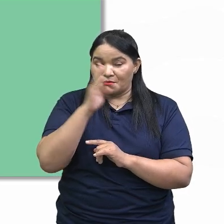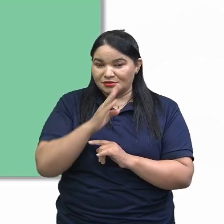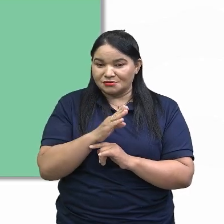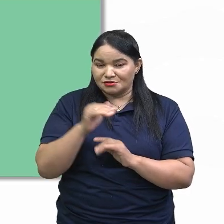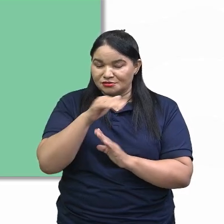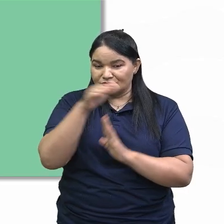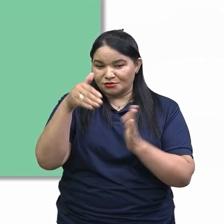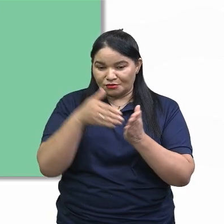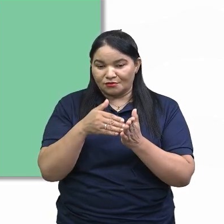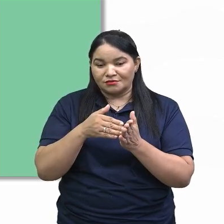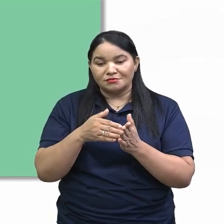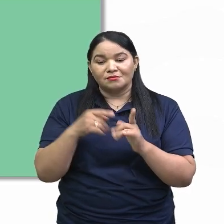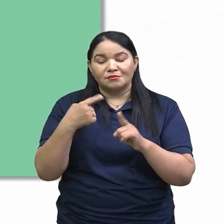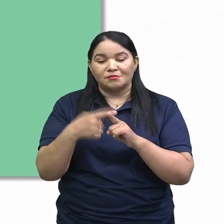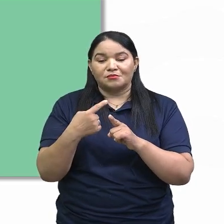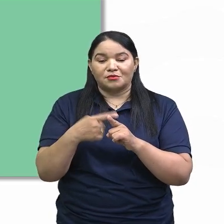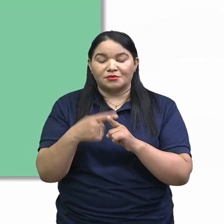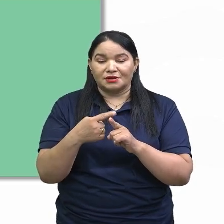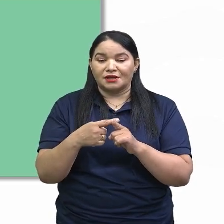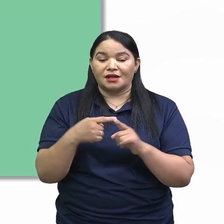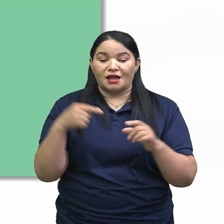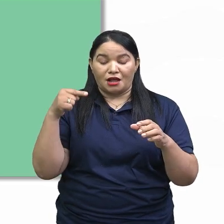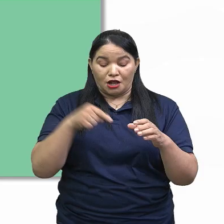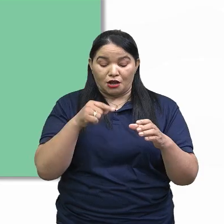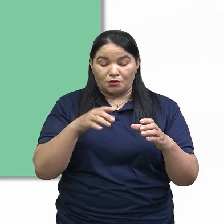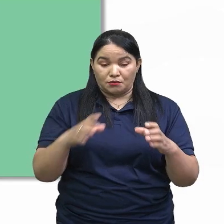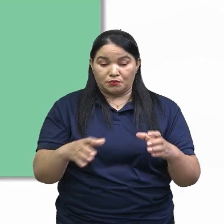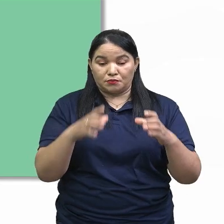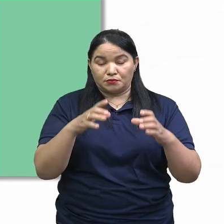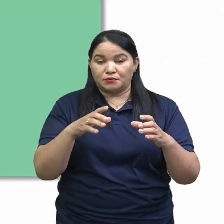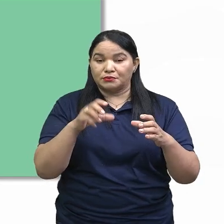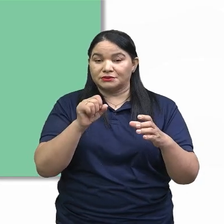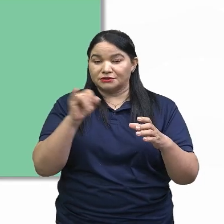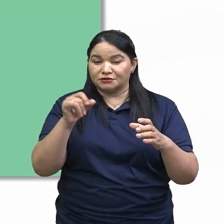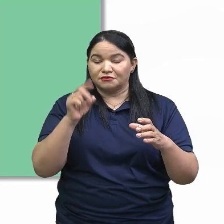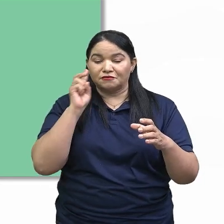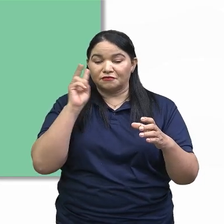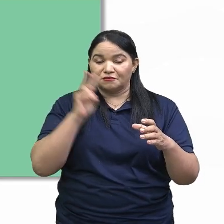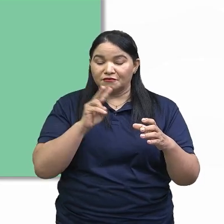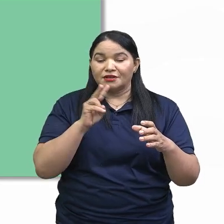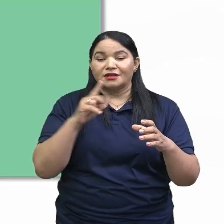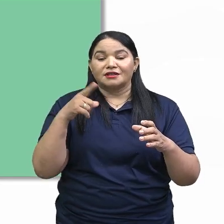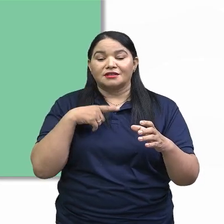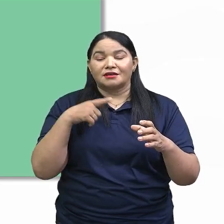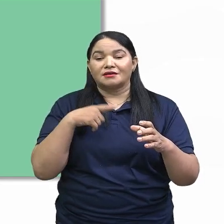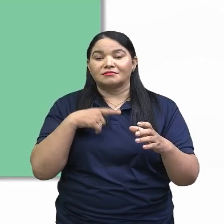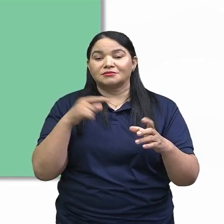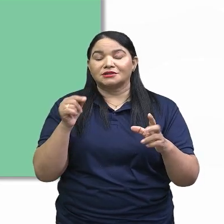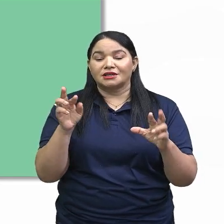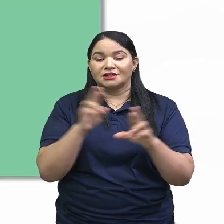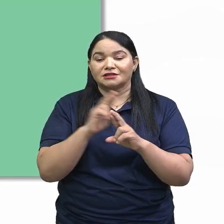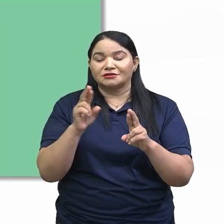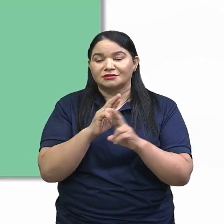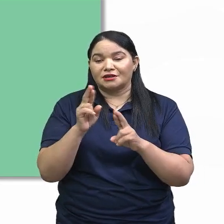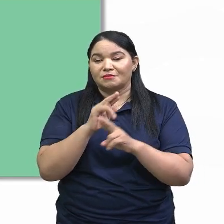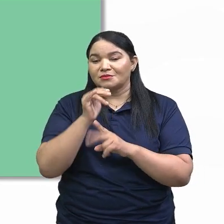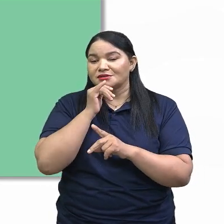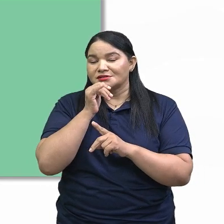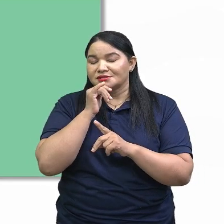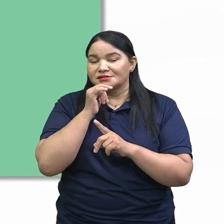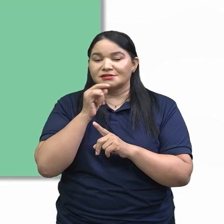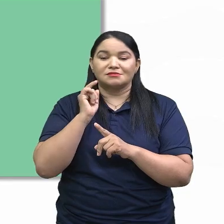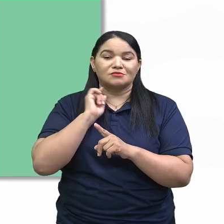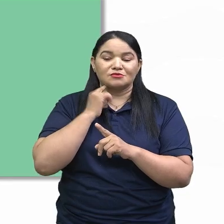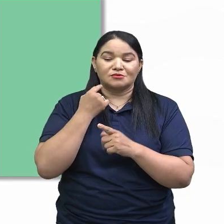caso ali desse biodigestor, se a gente for observar bem, né, se a gente for relacionar, por exemplo, ao lixo